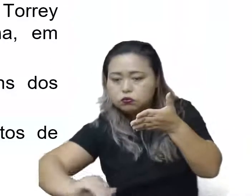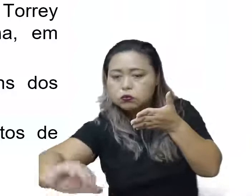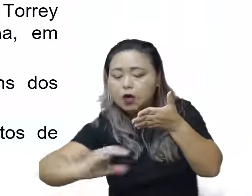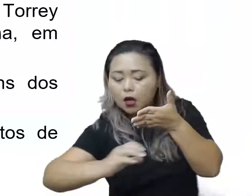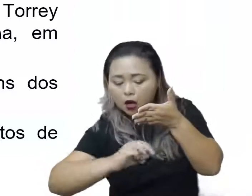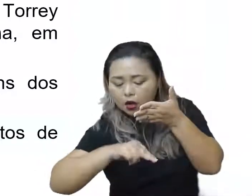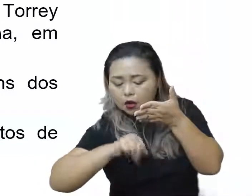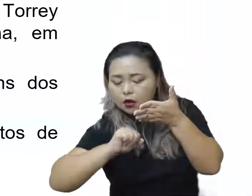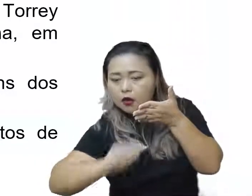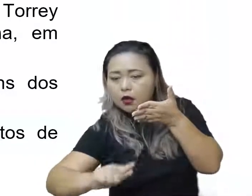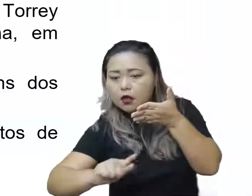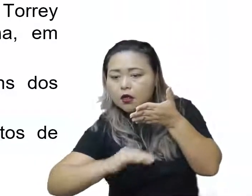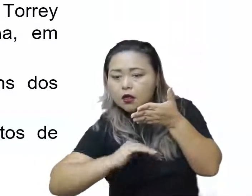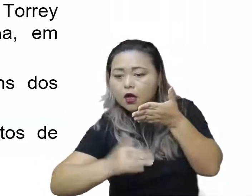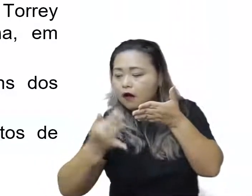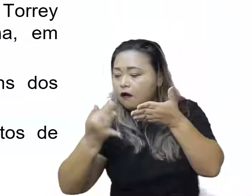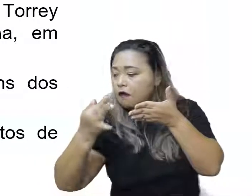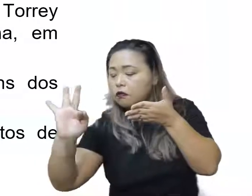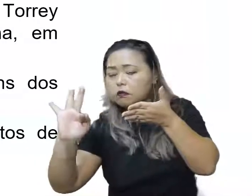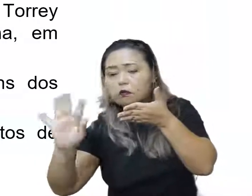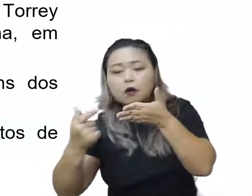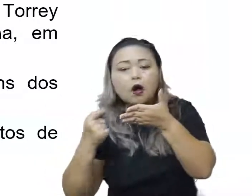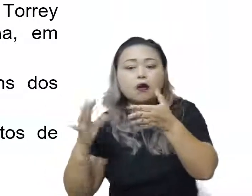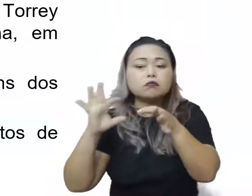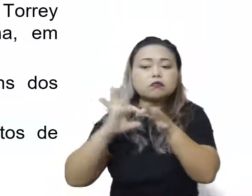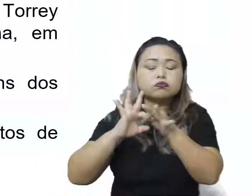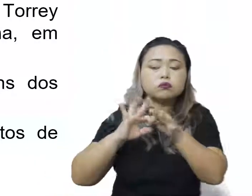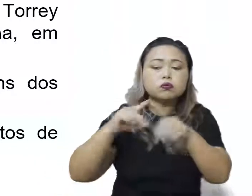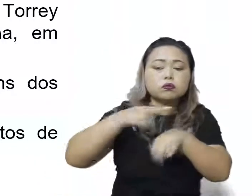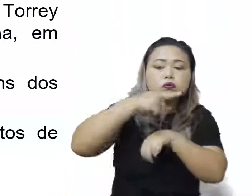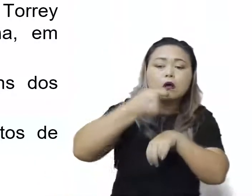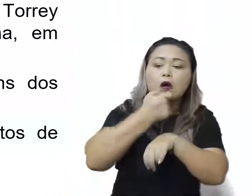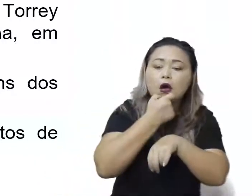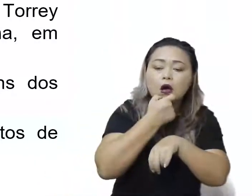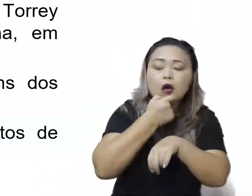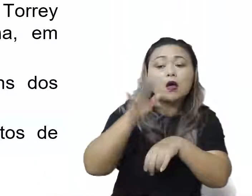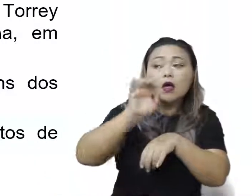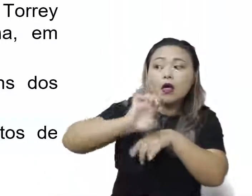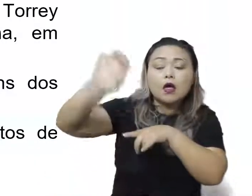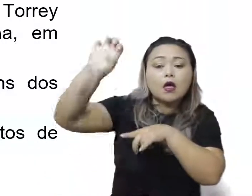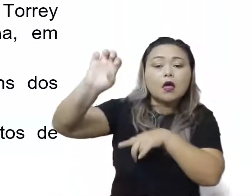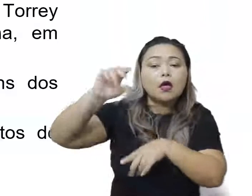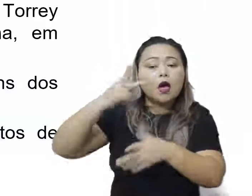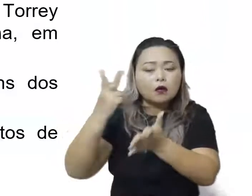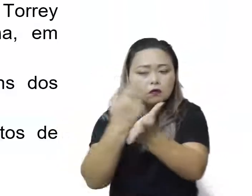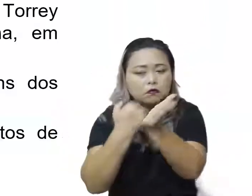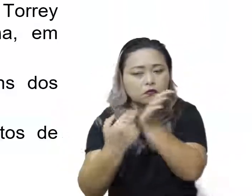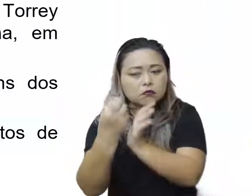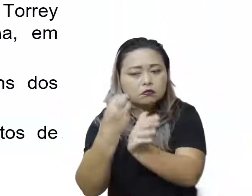ligando a França ao Reino Unido. Portanto, está na Europa. Olha no mapa.